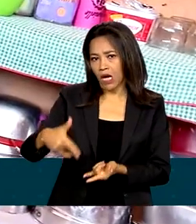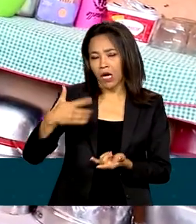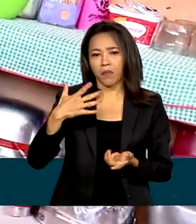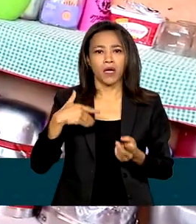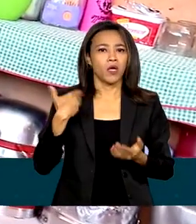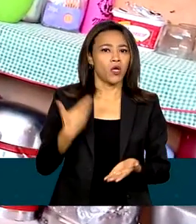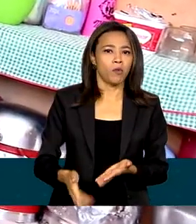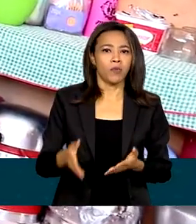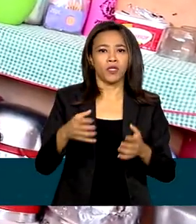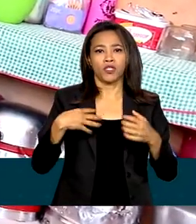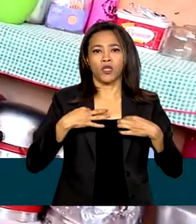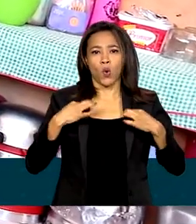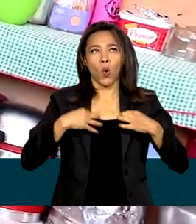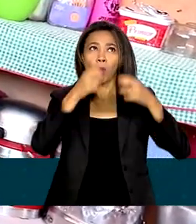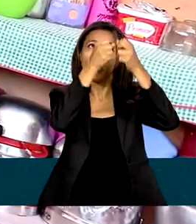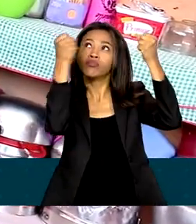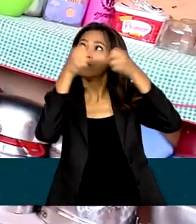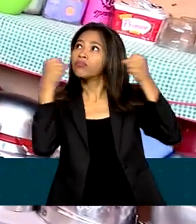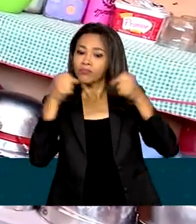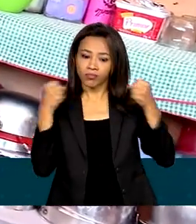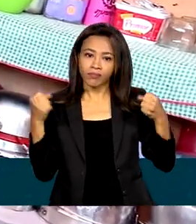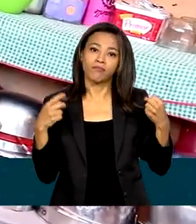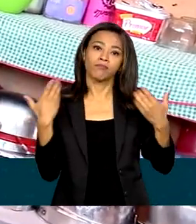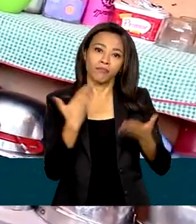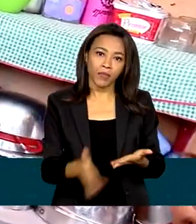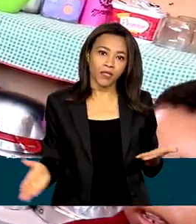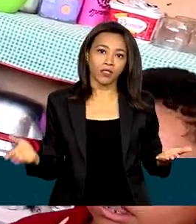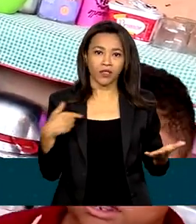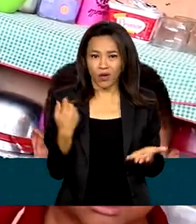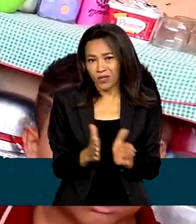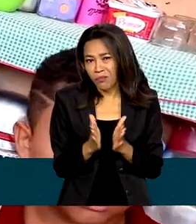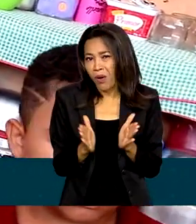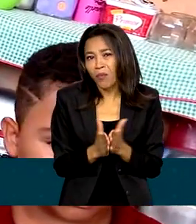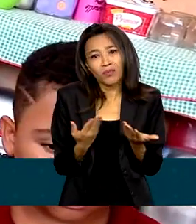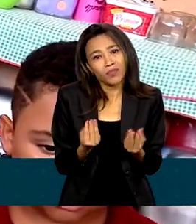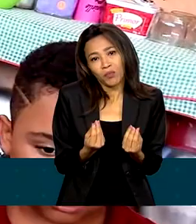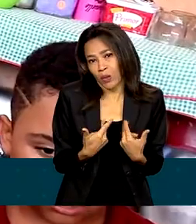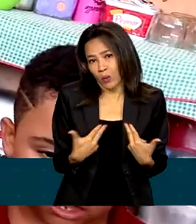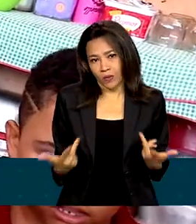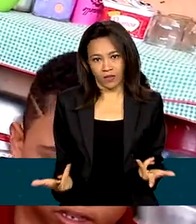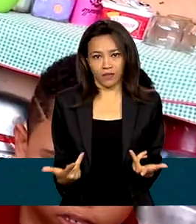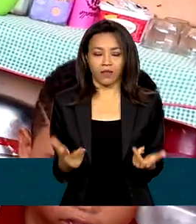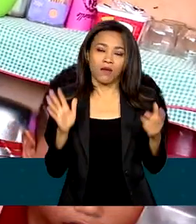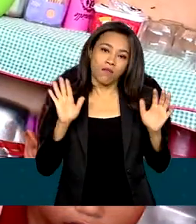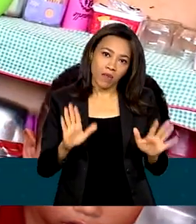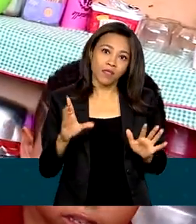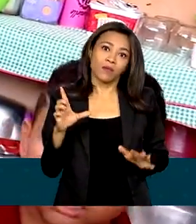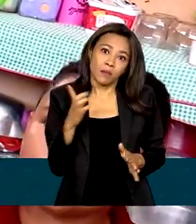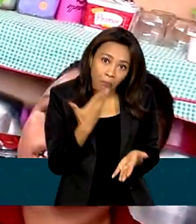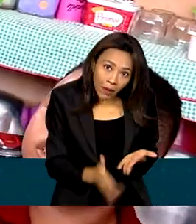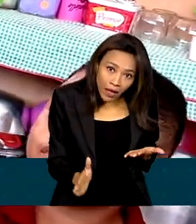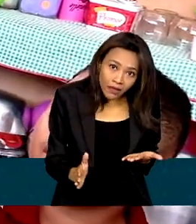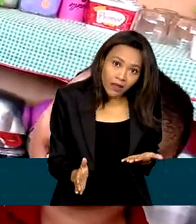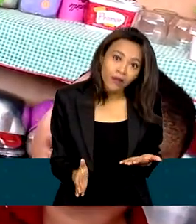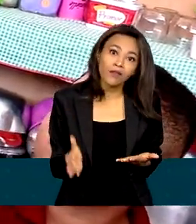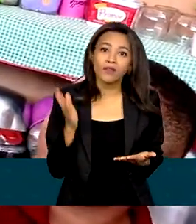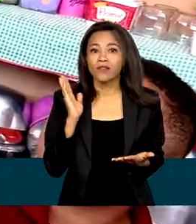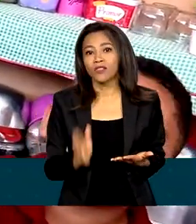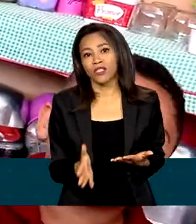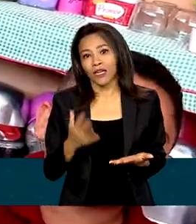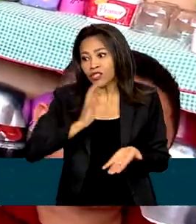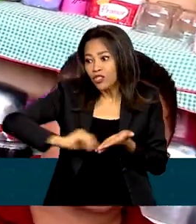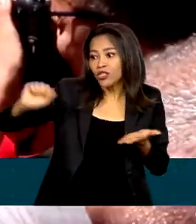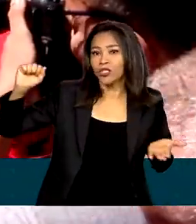um guarda-roupa. Certo que a gente que é pobre não tem muita coisa, mas o que a gente já perde já é uma coisa que já tira